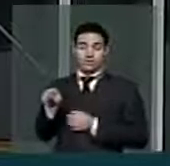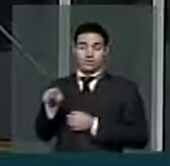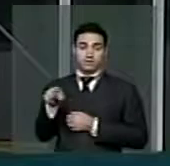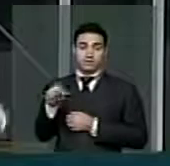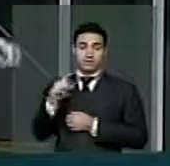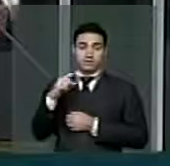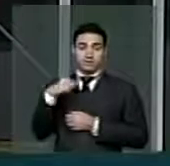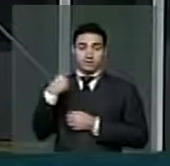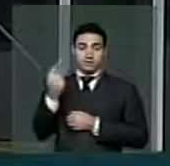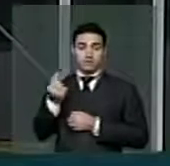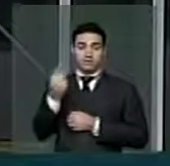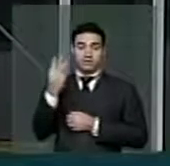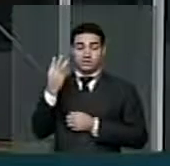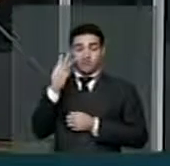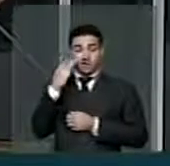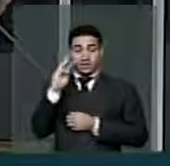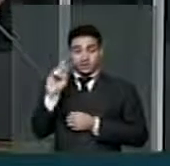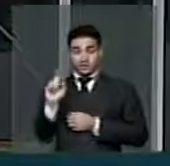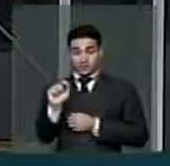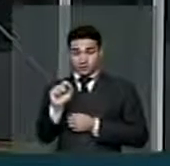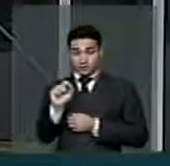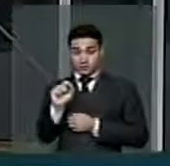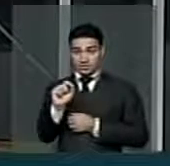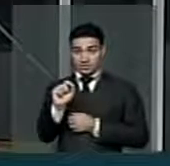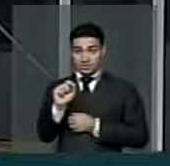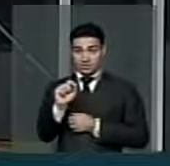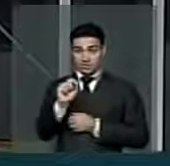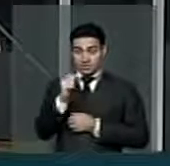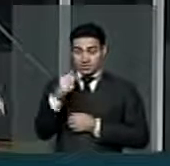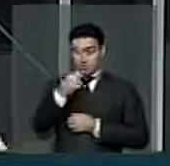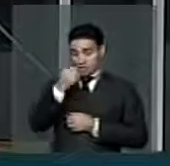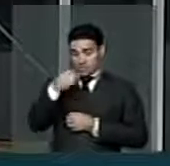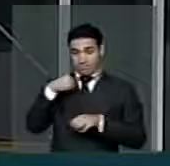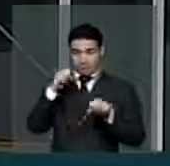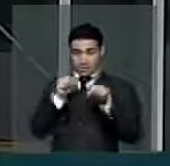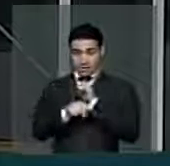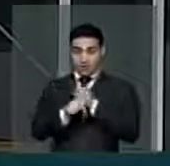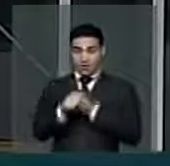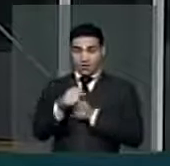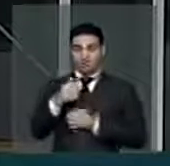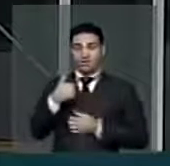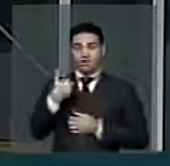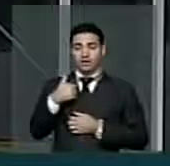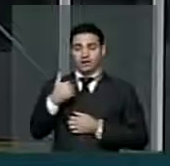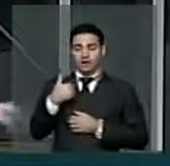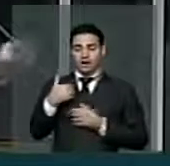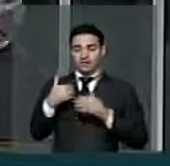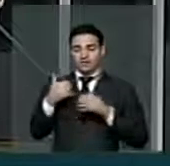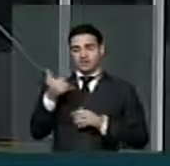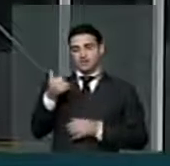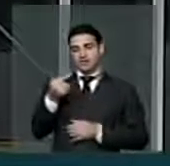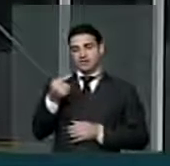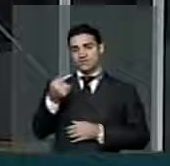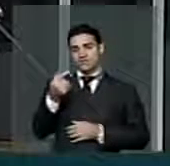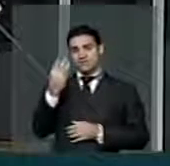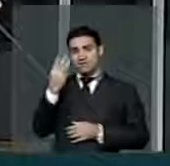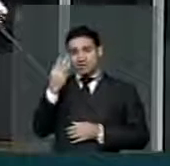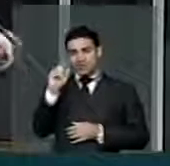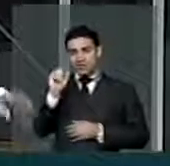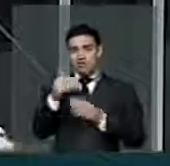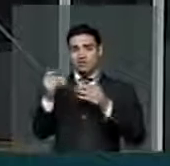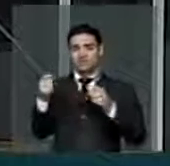dias haveria de completar 18 anos de idade. E ele